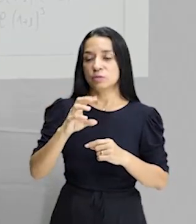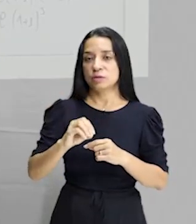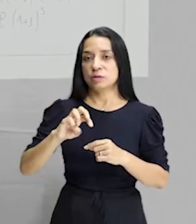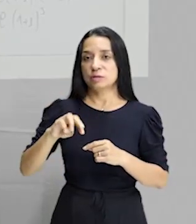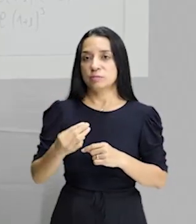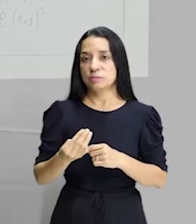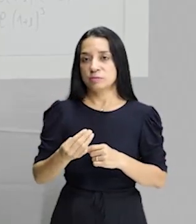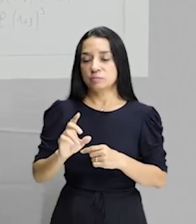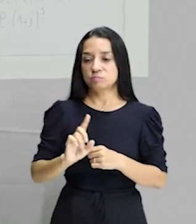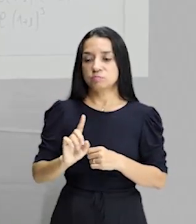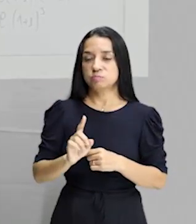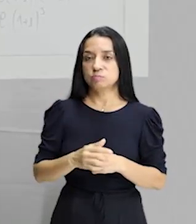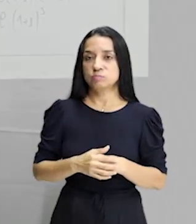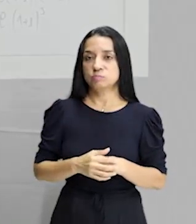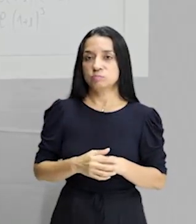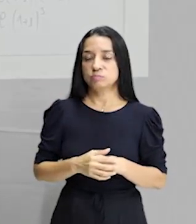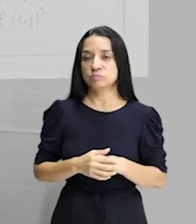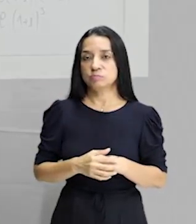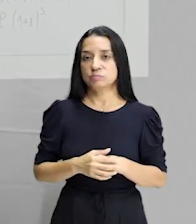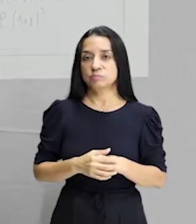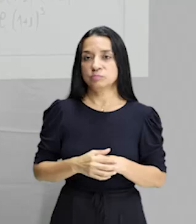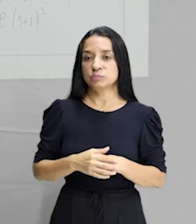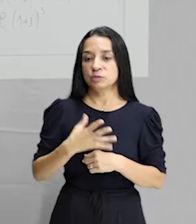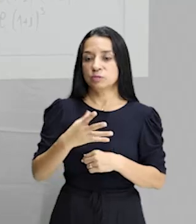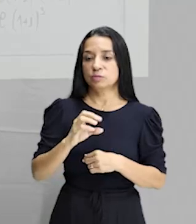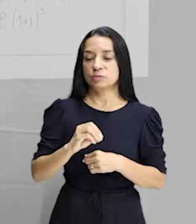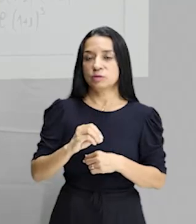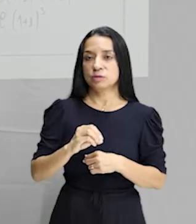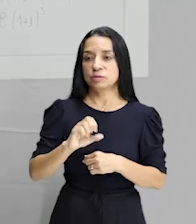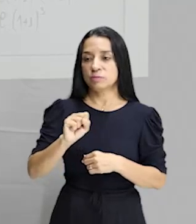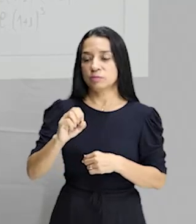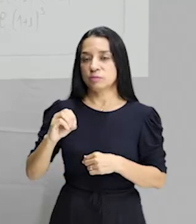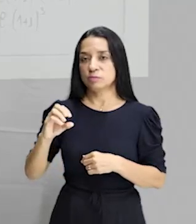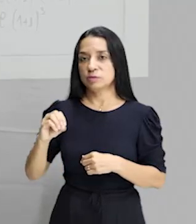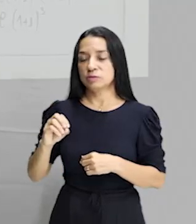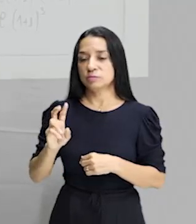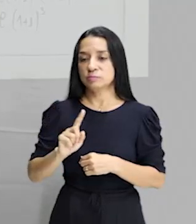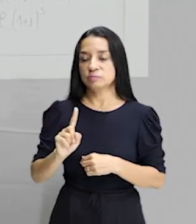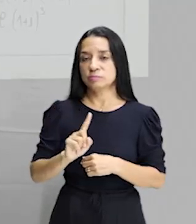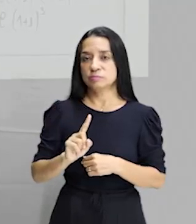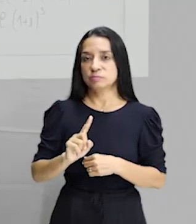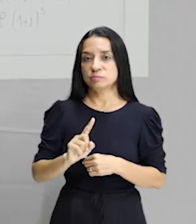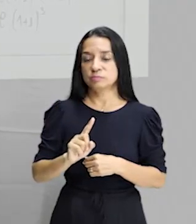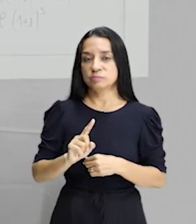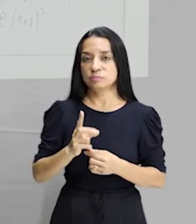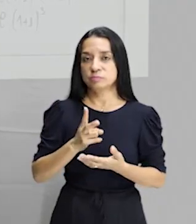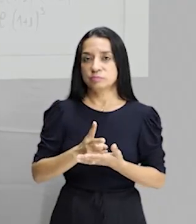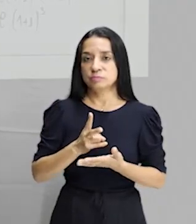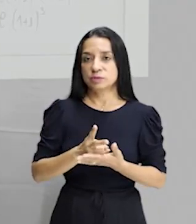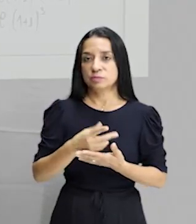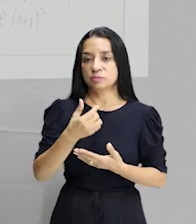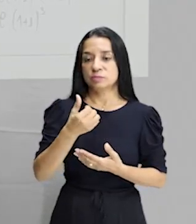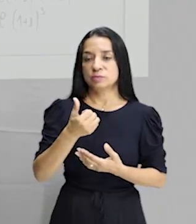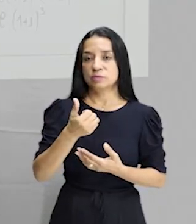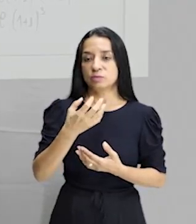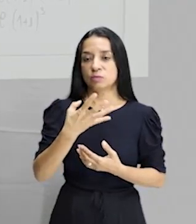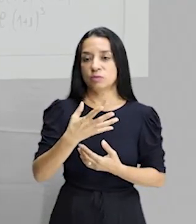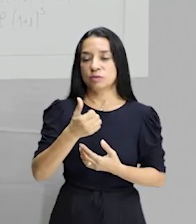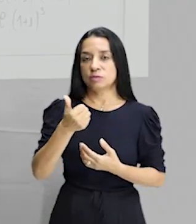não e vai seguir sobre 40.800 não ele vai incidir sobre